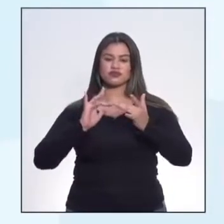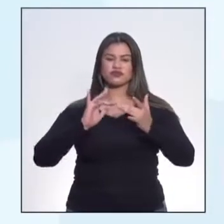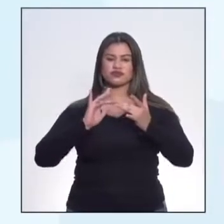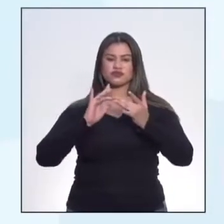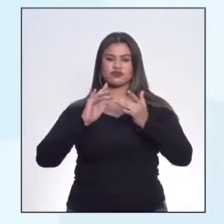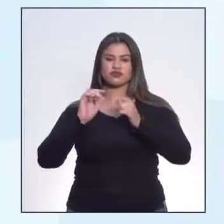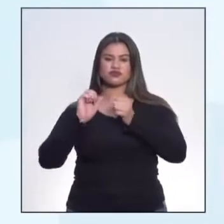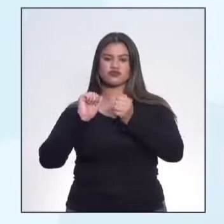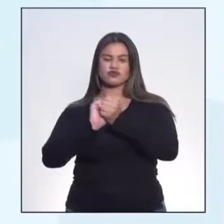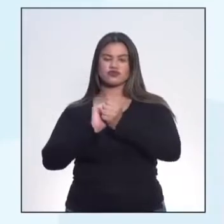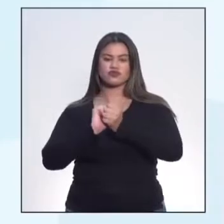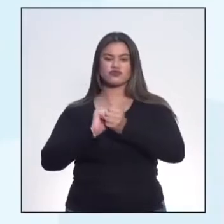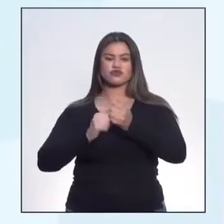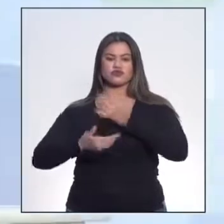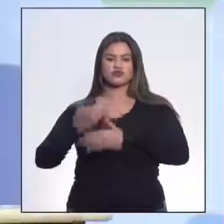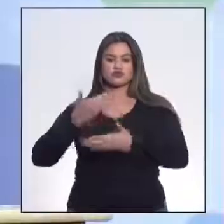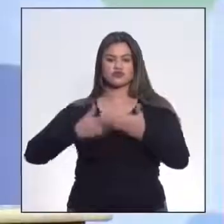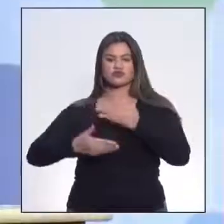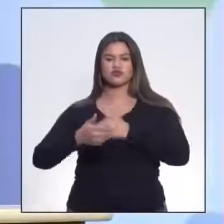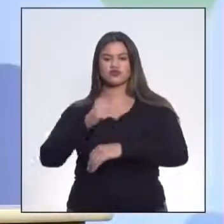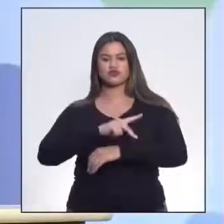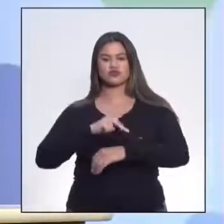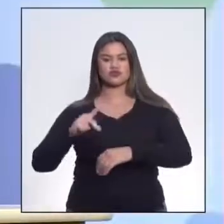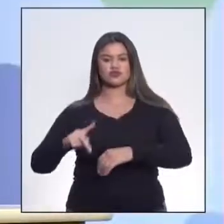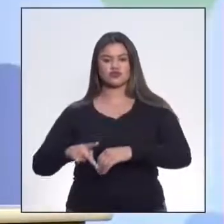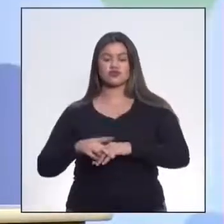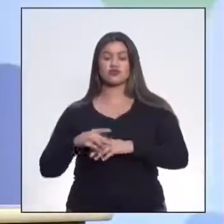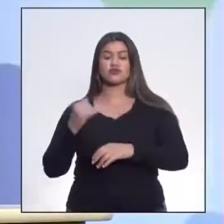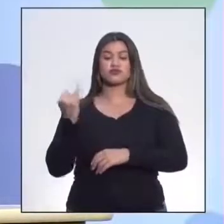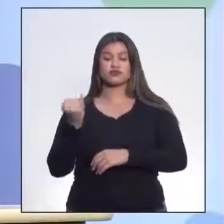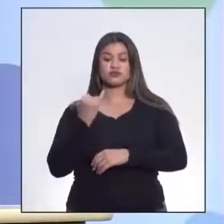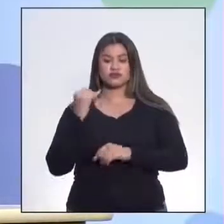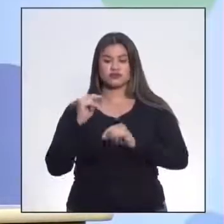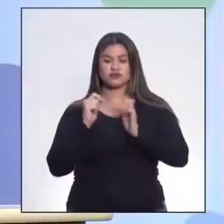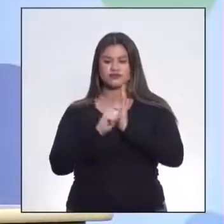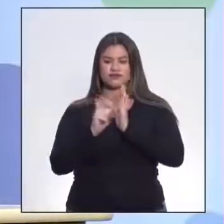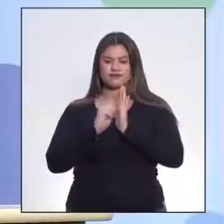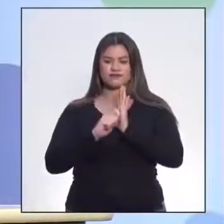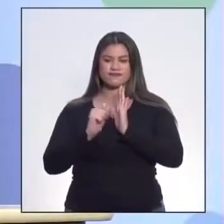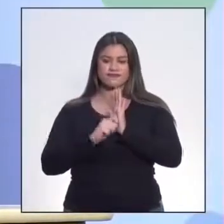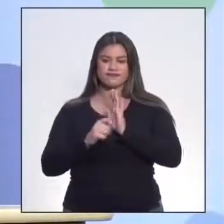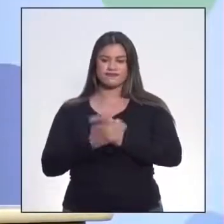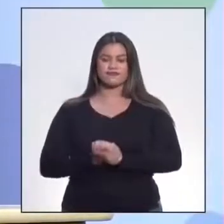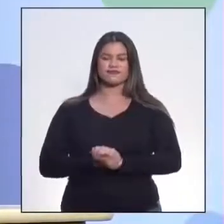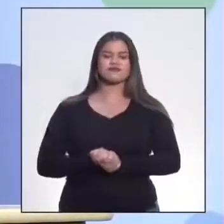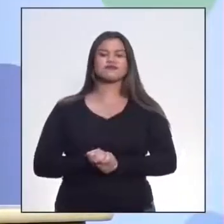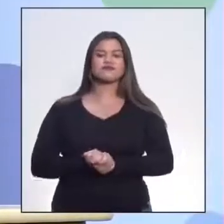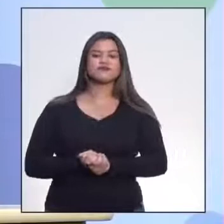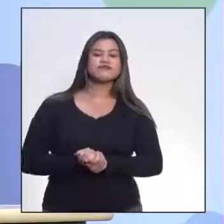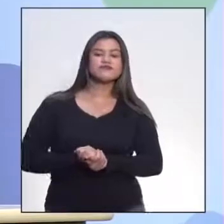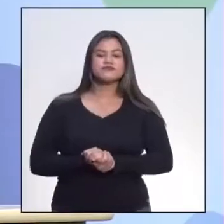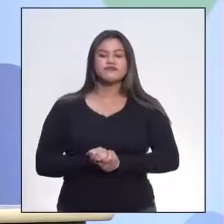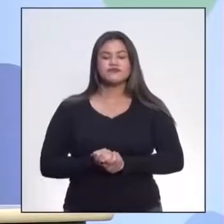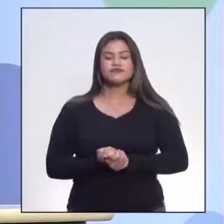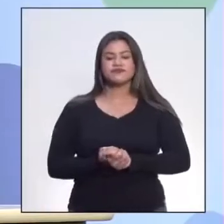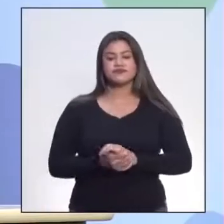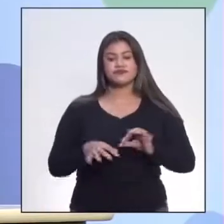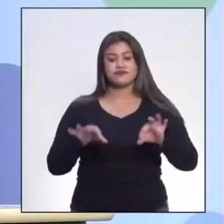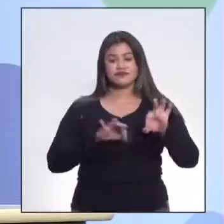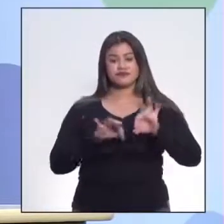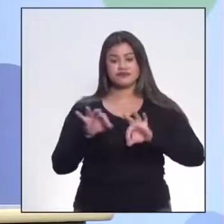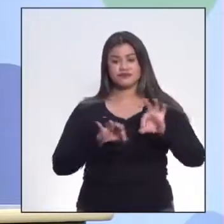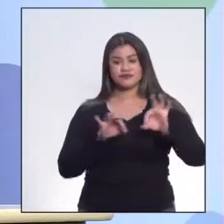diálogo com os colegas e professores, e é importante fazer algumas anotações. Lembrando que essa aula ela foi elaborada de